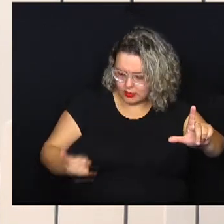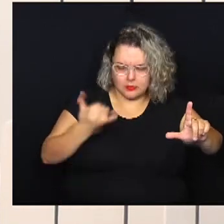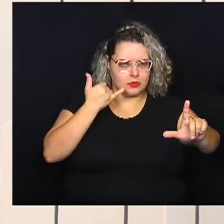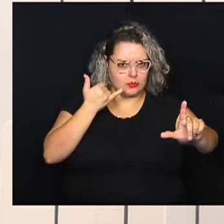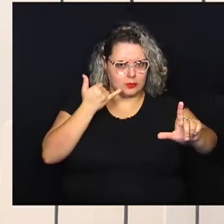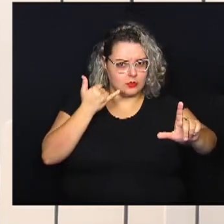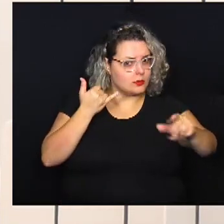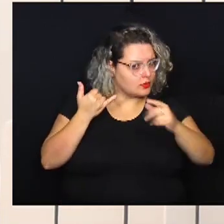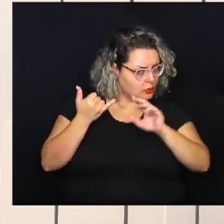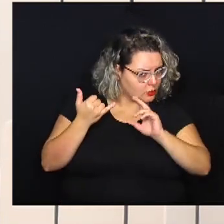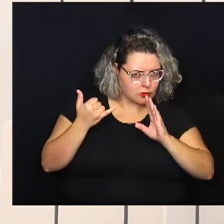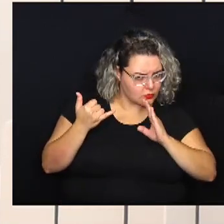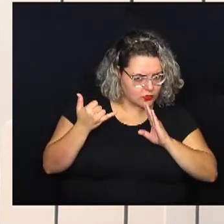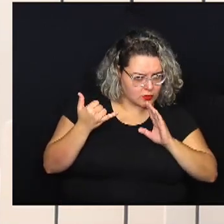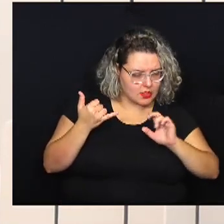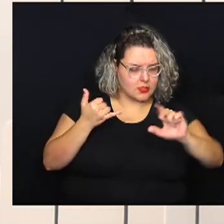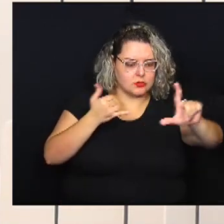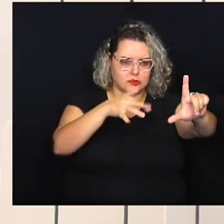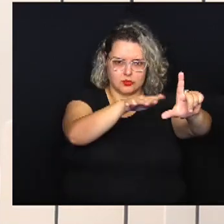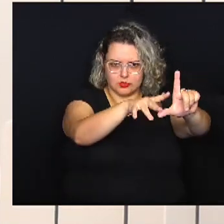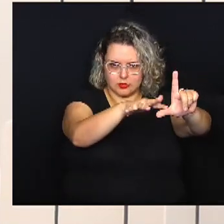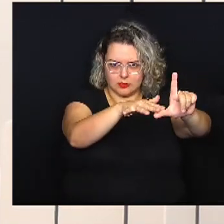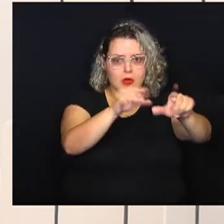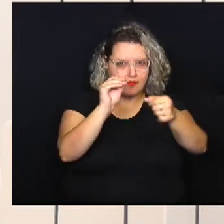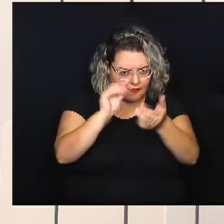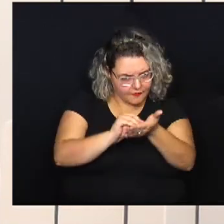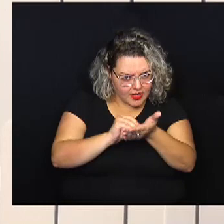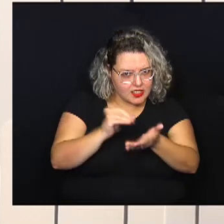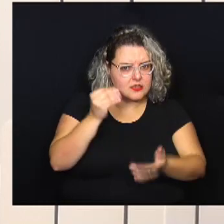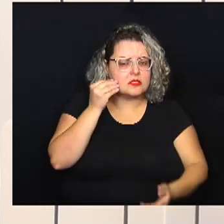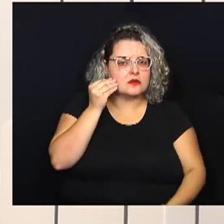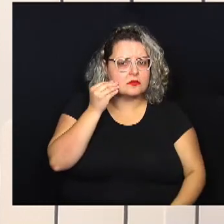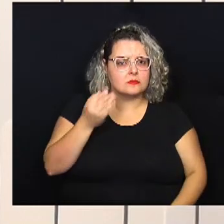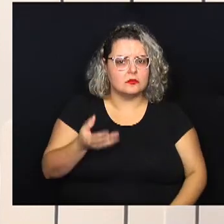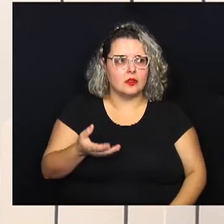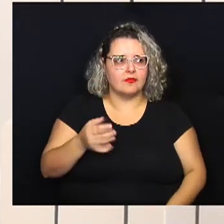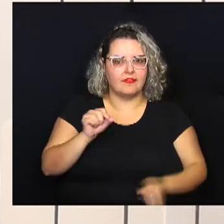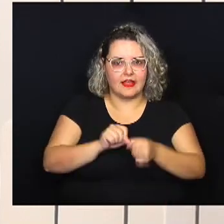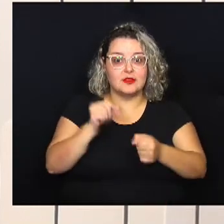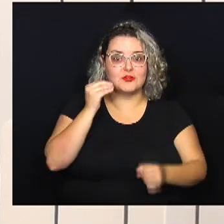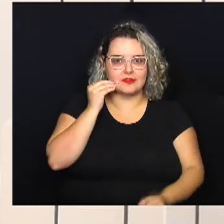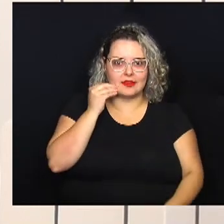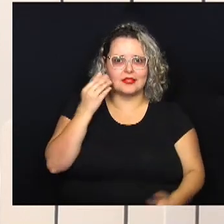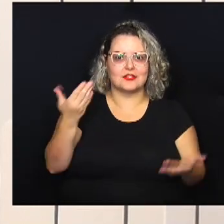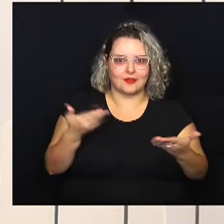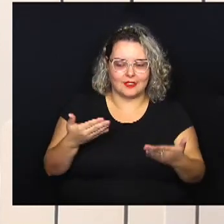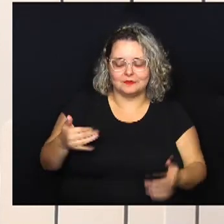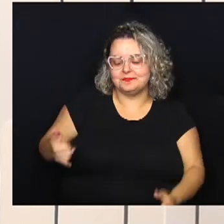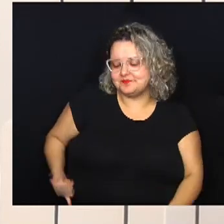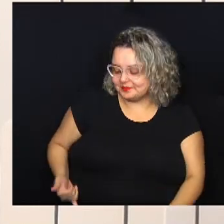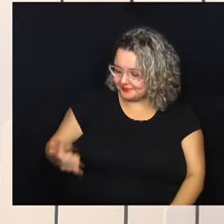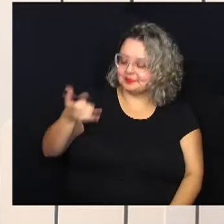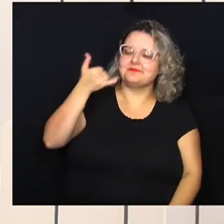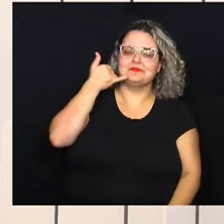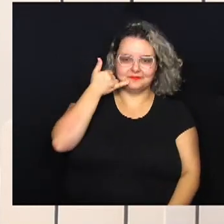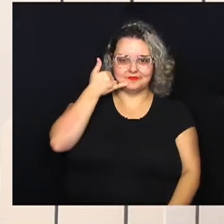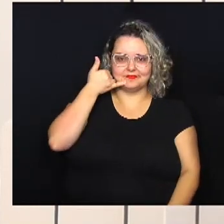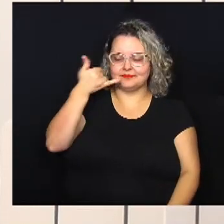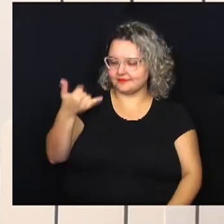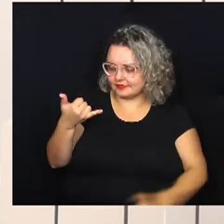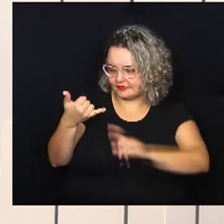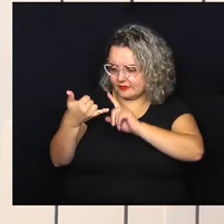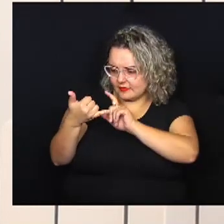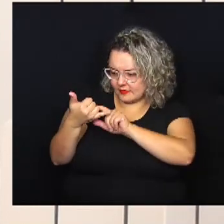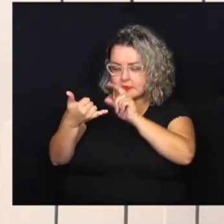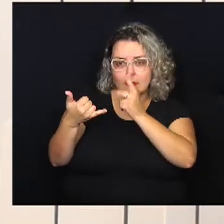conhece? Faça o teste agora para você ver que dá certo, viu? Está com o seu celular aí perto? Pegue o celular, abre a câmera como